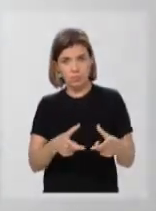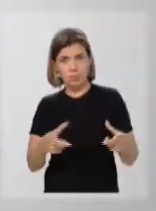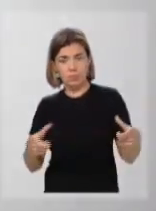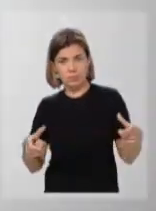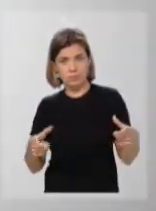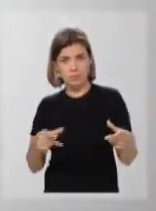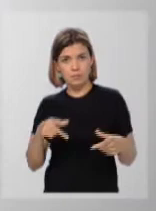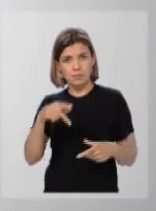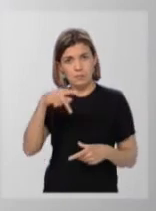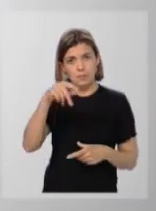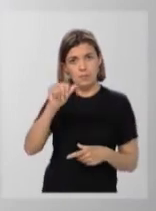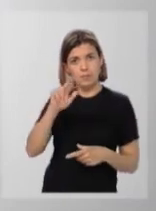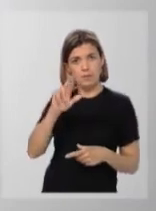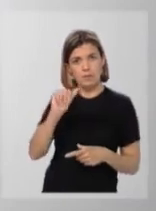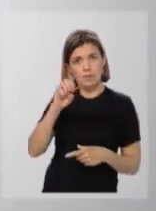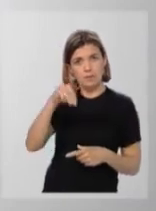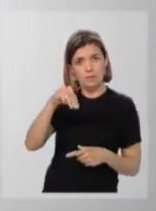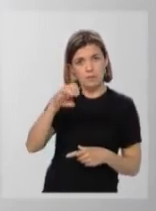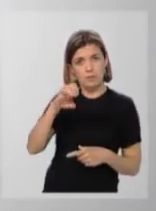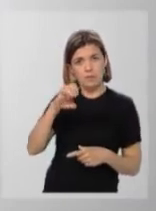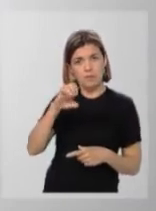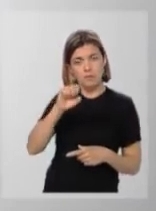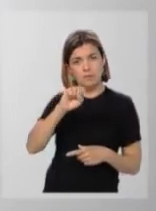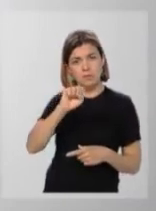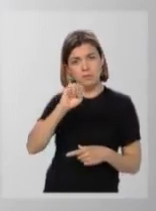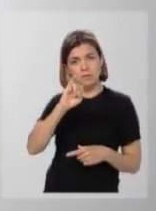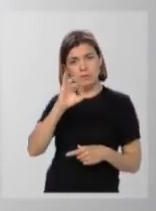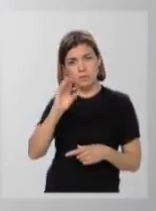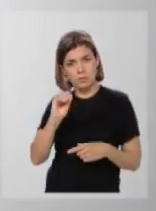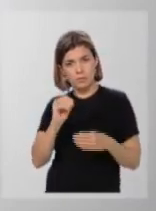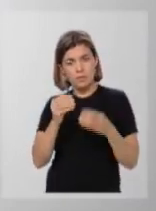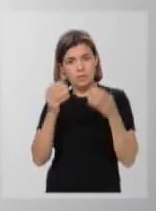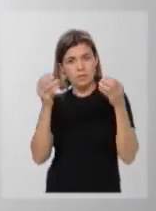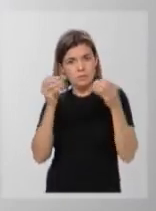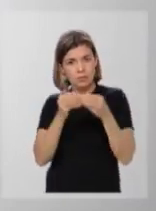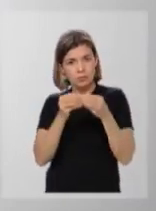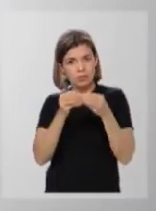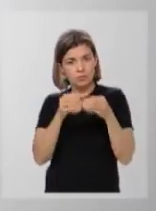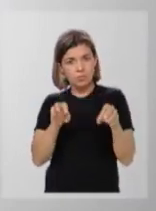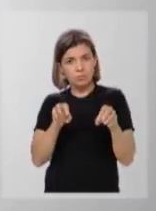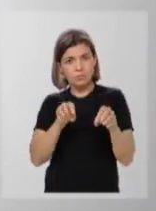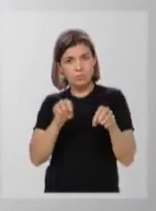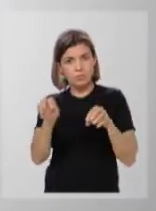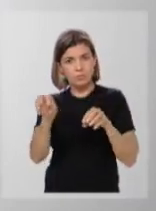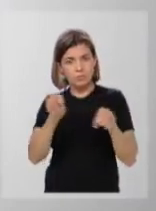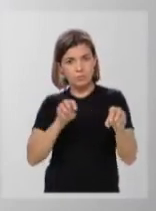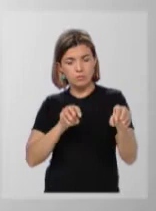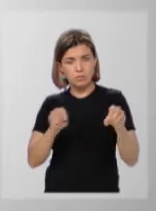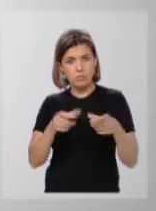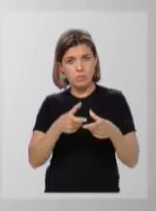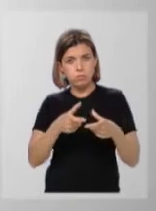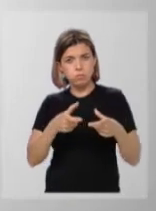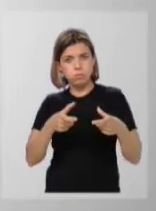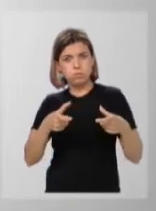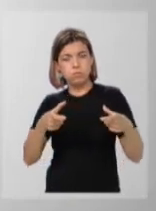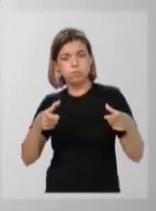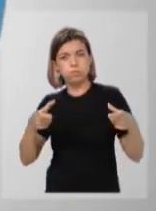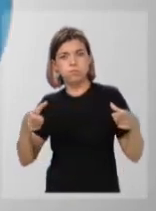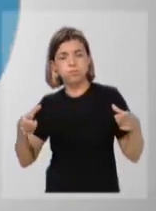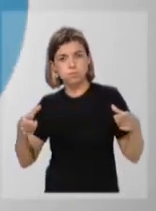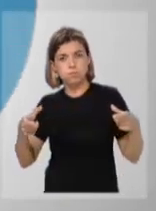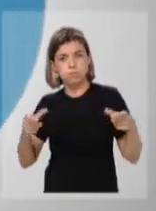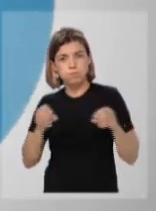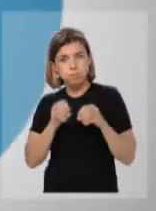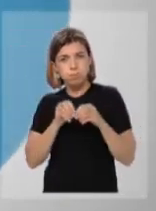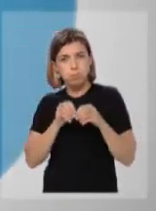Os paramésteos frequentemente se reproduzem assexuadamente por divisão binária. Para tanto, eles crescem até um